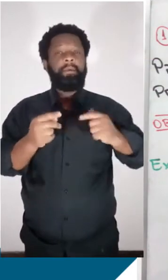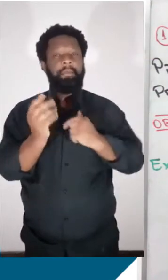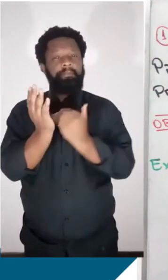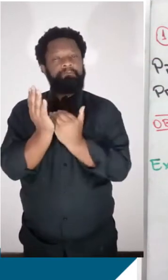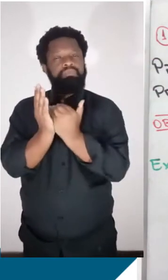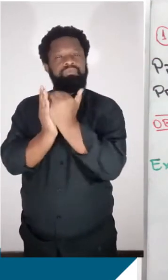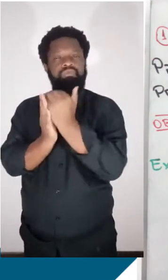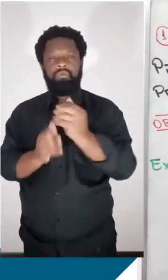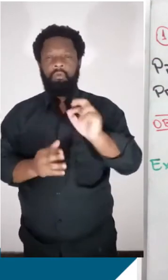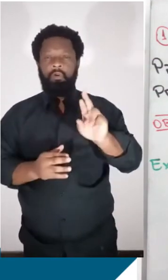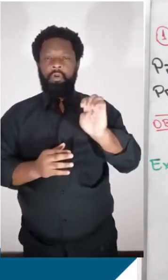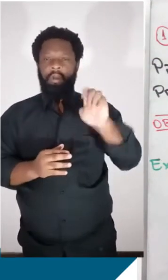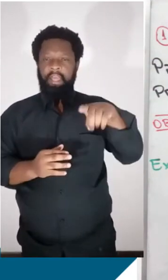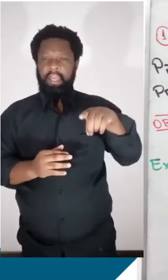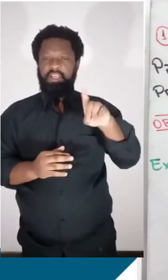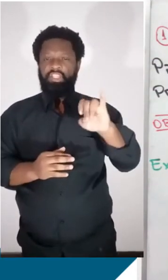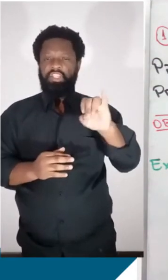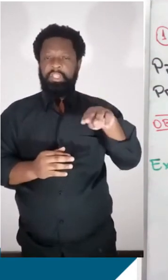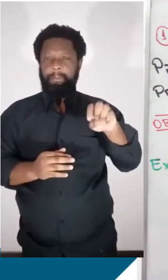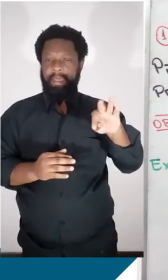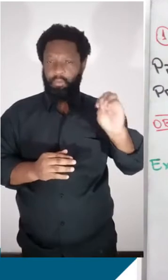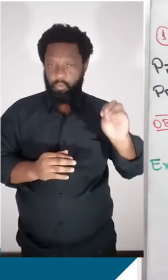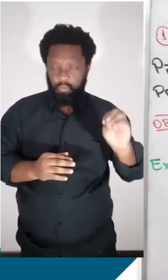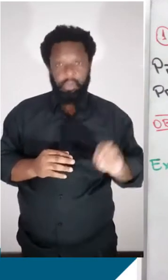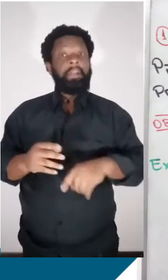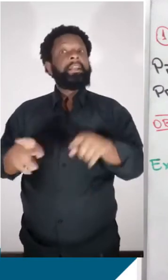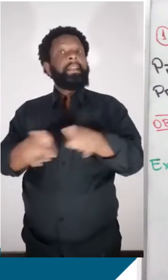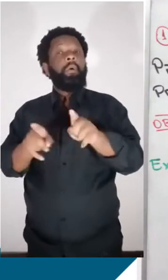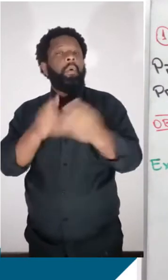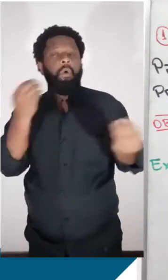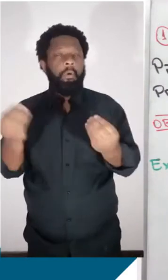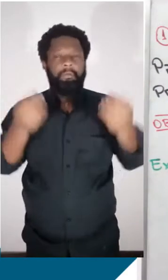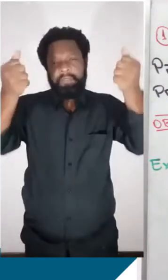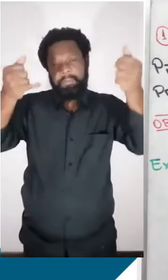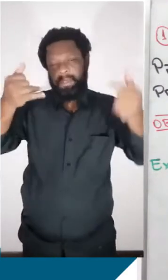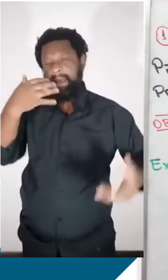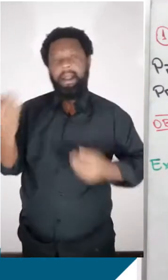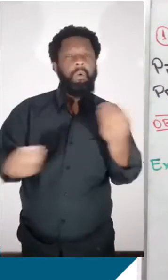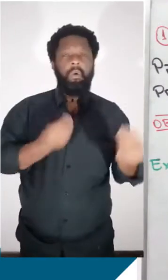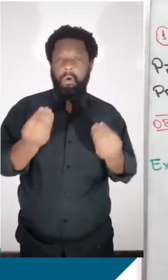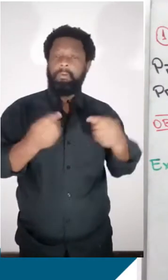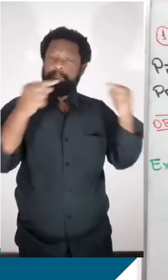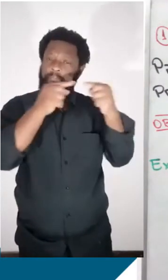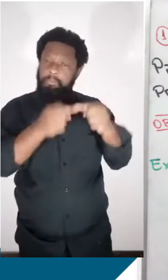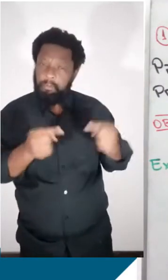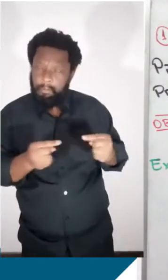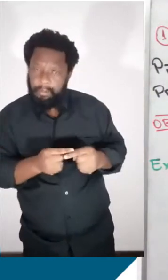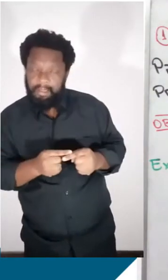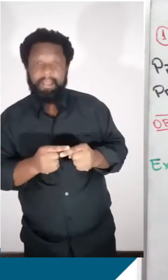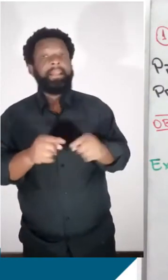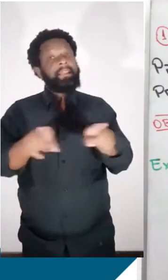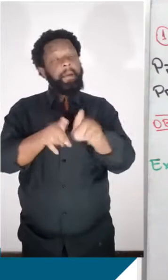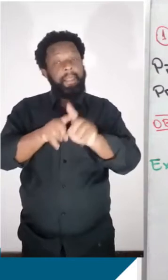envolvem rendimento e que envolvem reagentes em excesso. A dinâmica vai ser a seguinte: a gente discute brevemente sobre como funcionam esses casos, como a gente